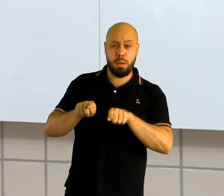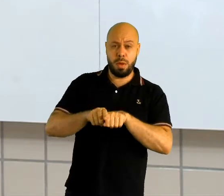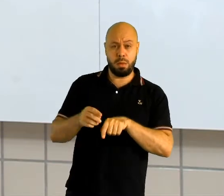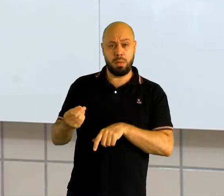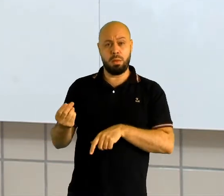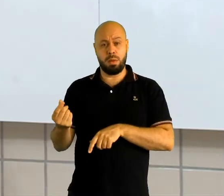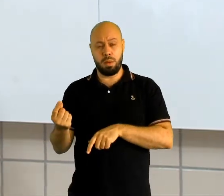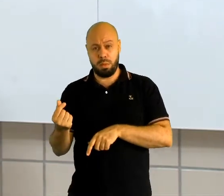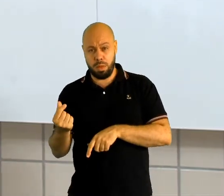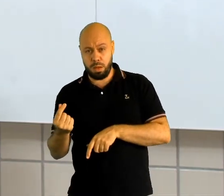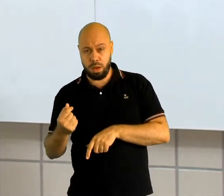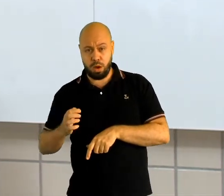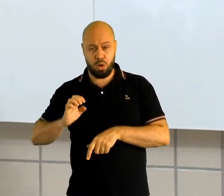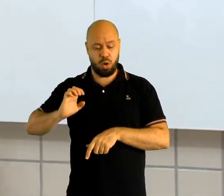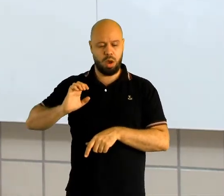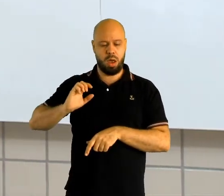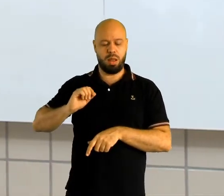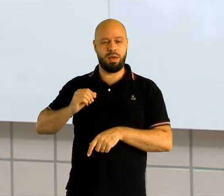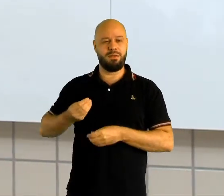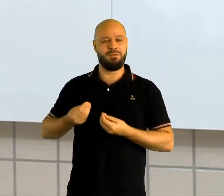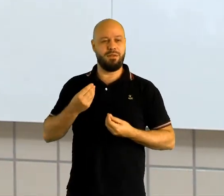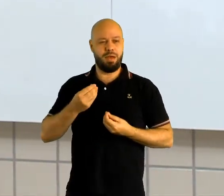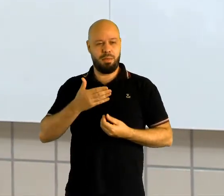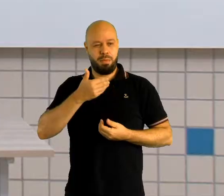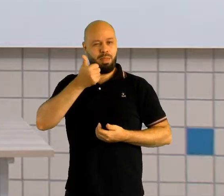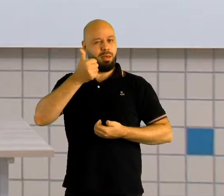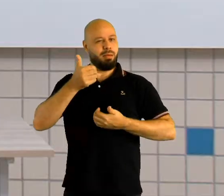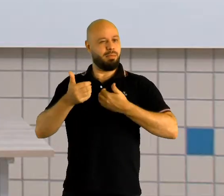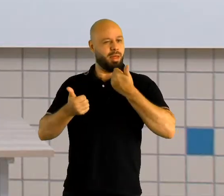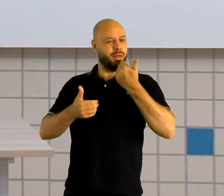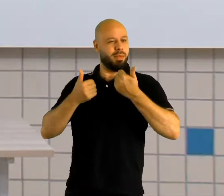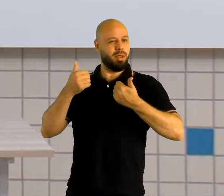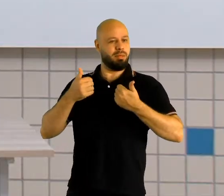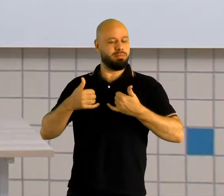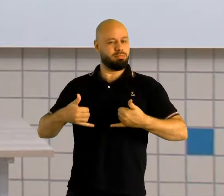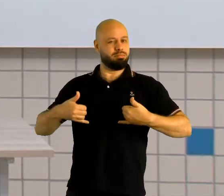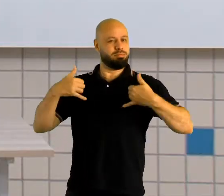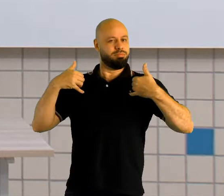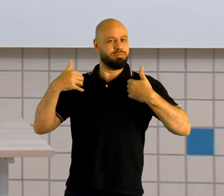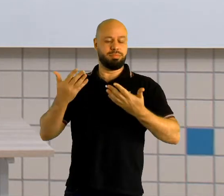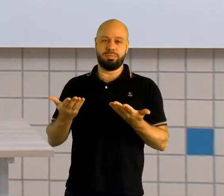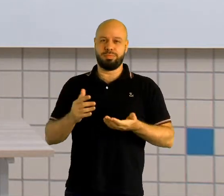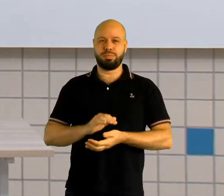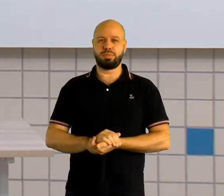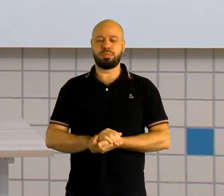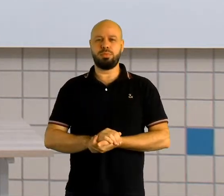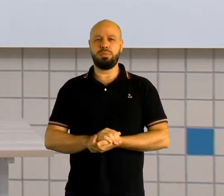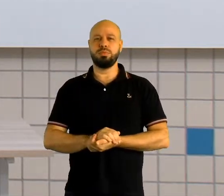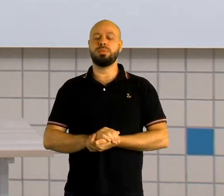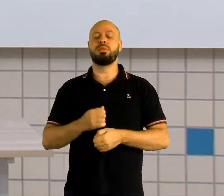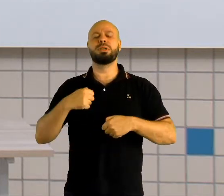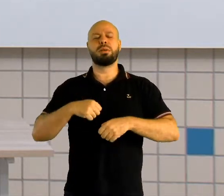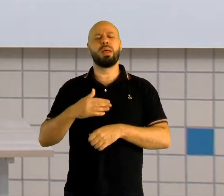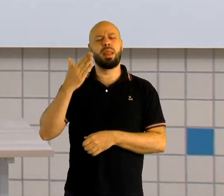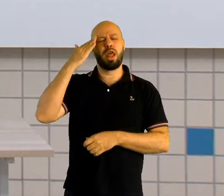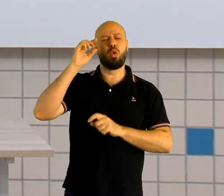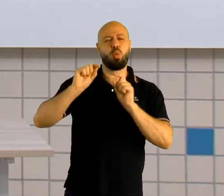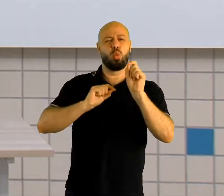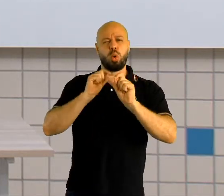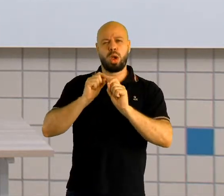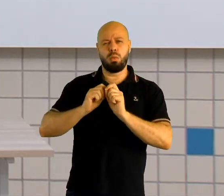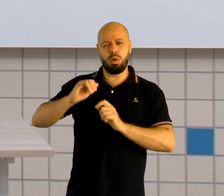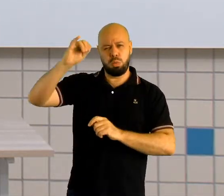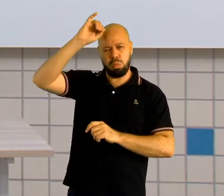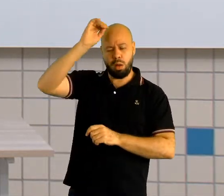uma certa classe dominante que vive no império. O terceiro passo agora é nós entendemos os impérios da antiguidade.